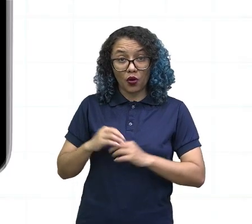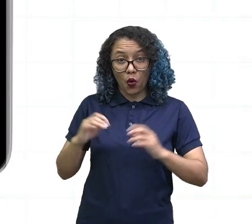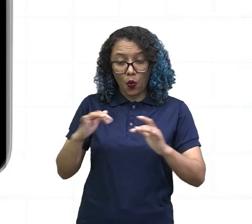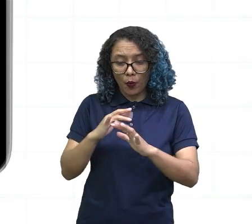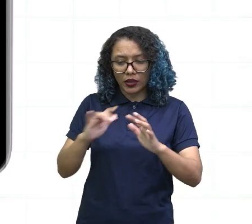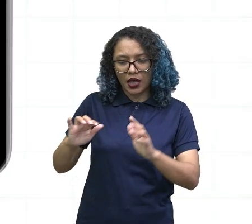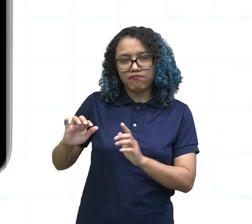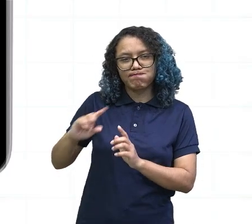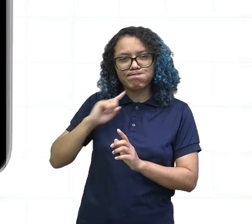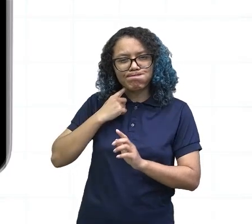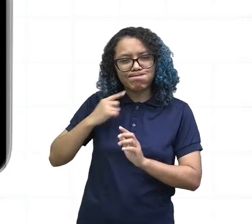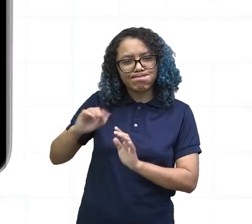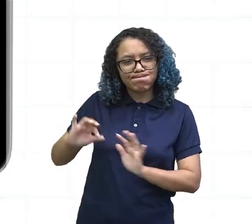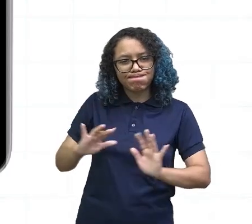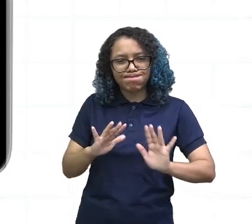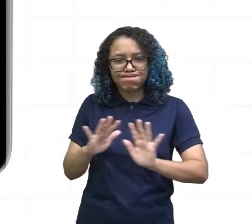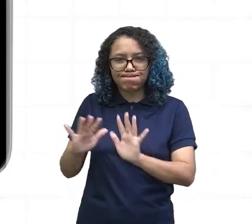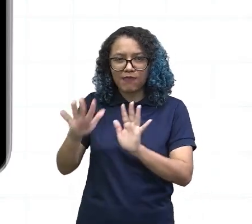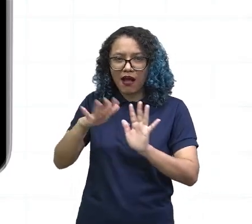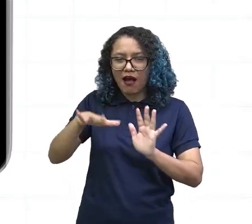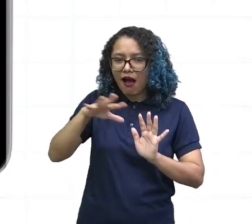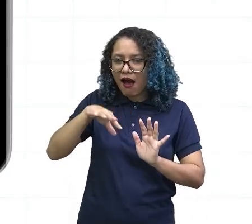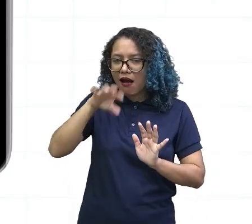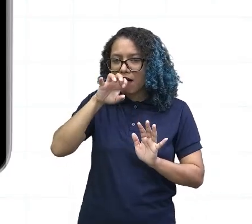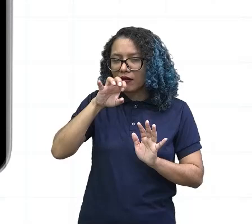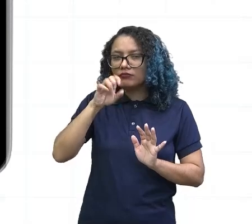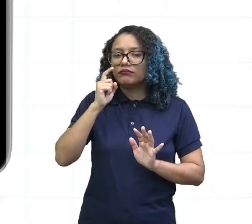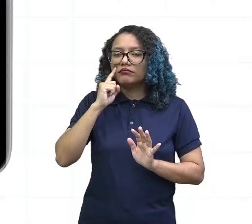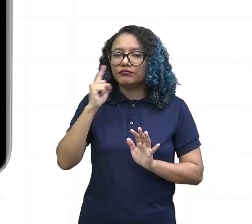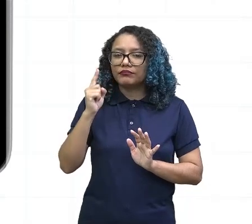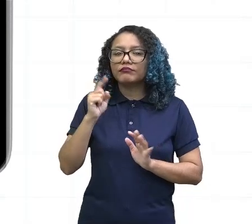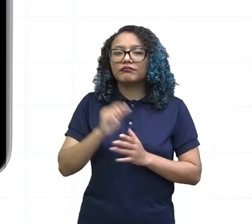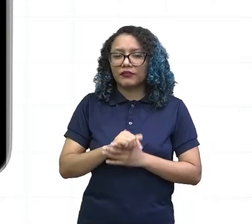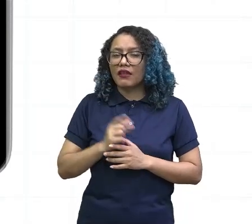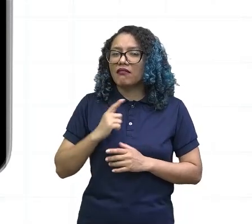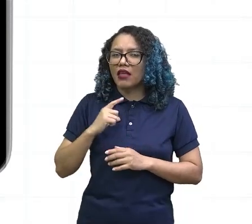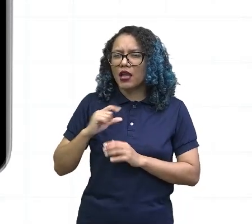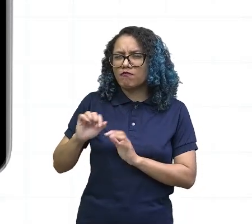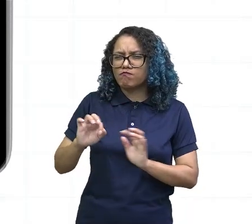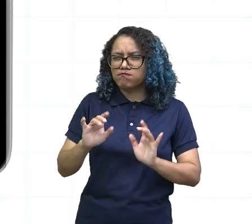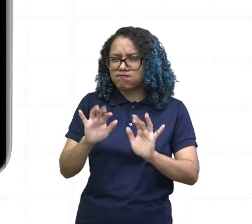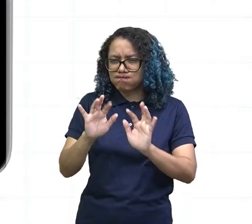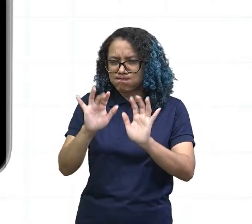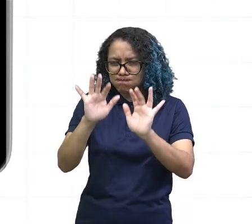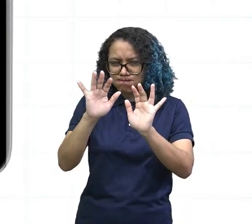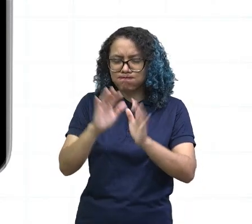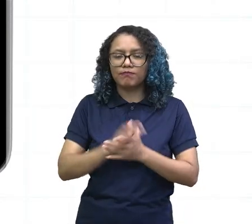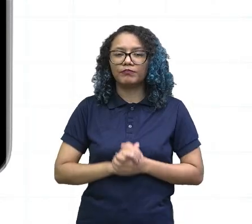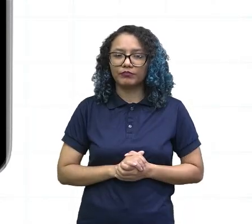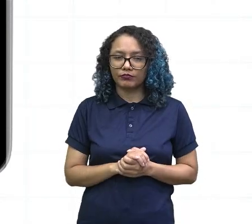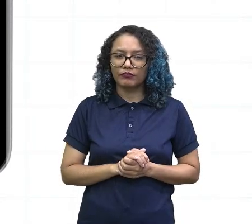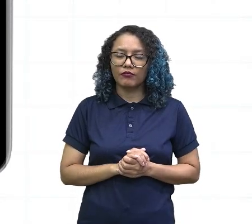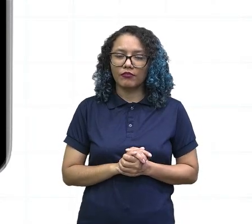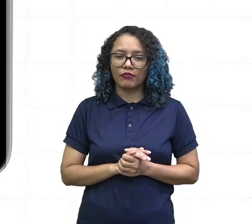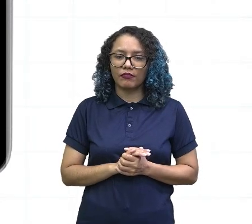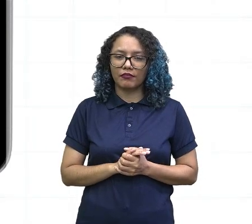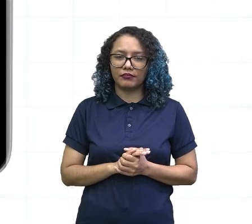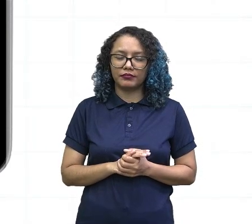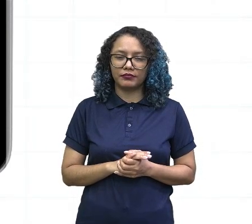ar, né? Então, olha aí, a poluição urbana está liberando ali no ar atmosférico, né, sendo emitido para a atmosférica,